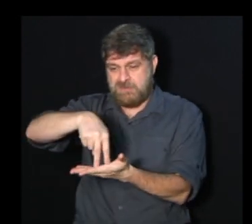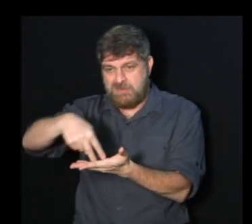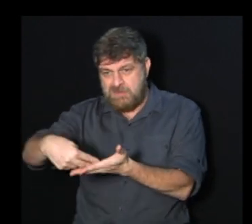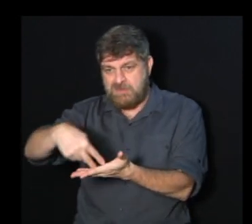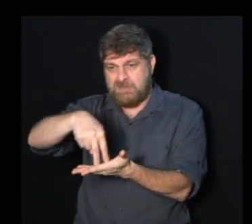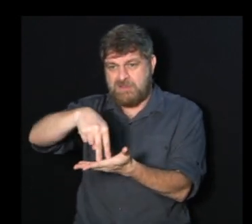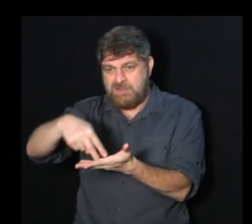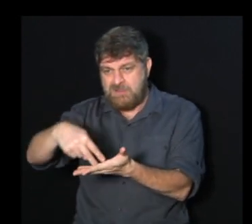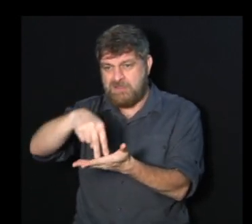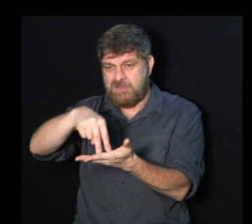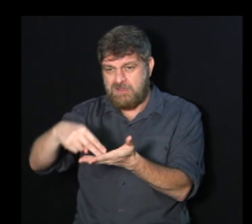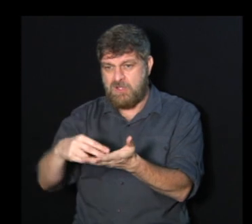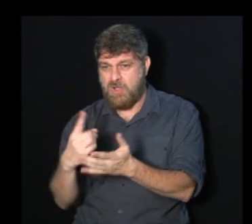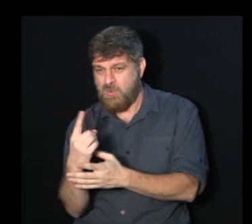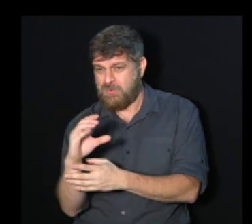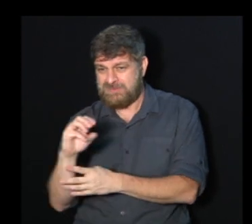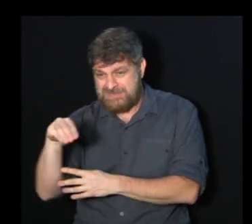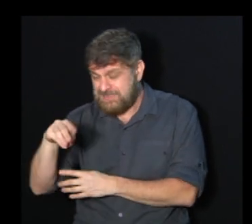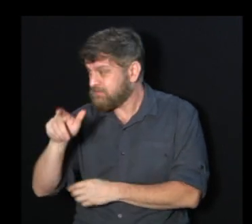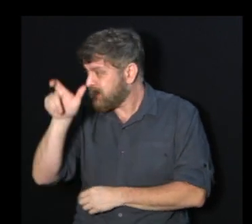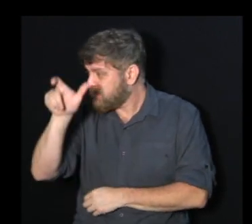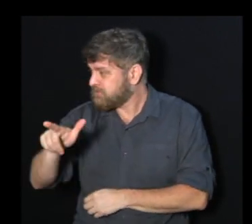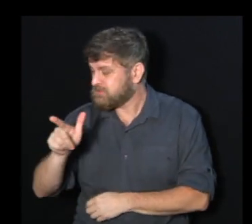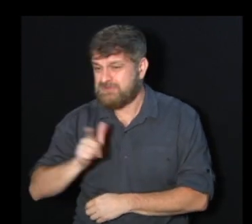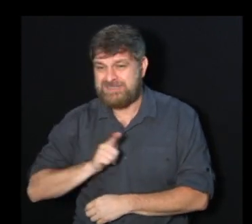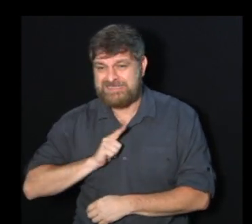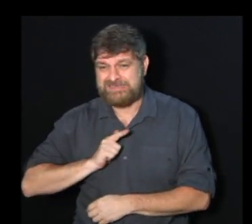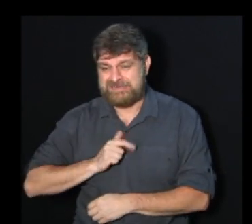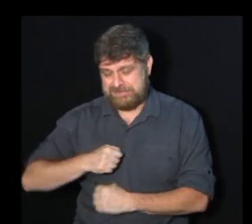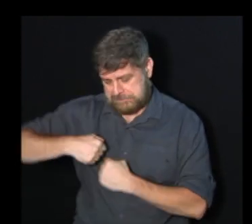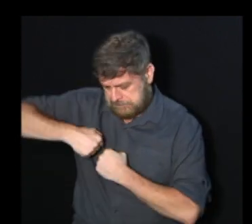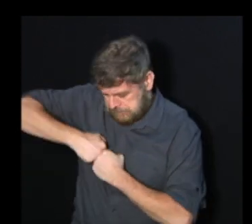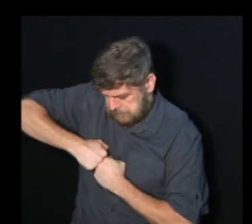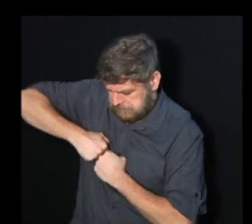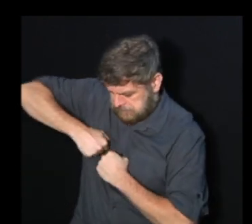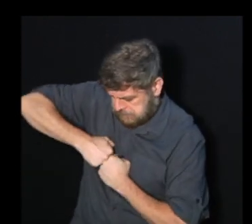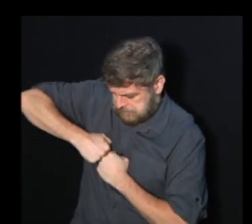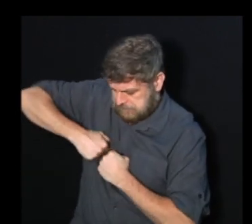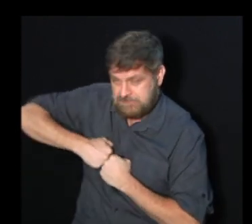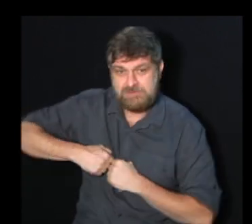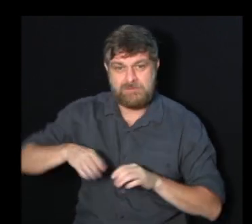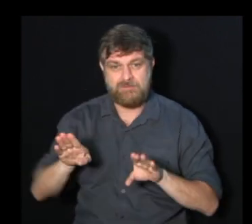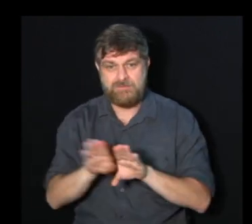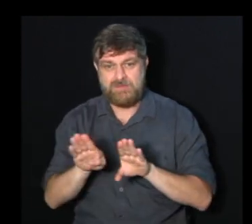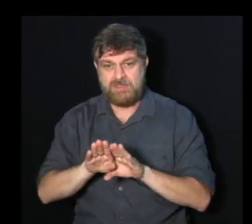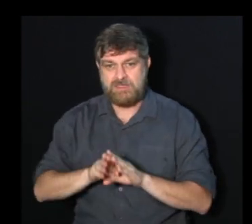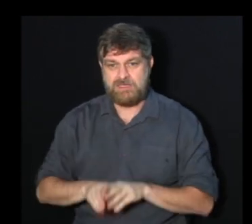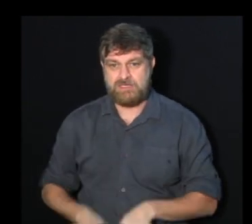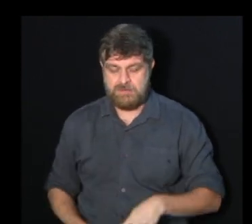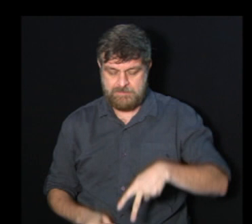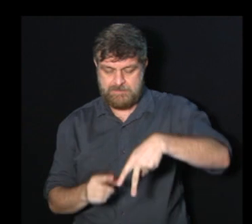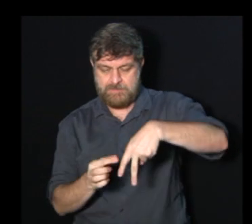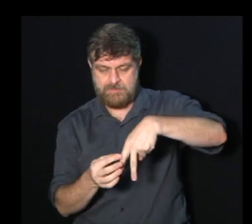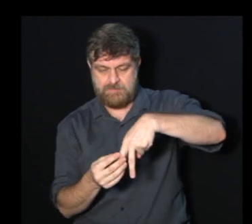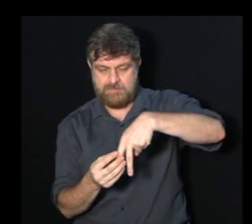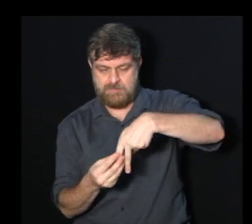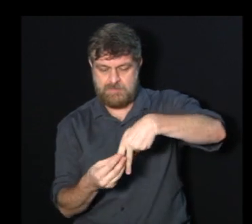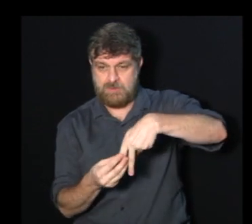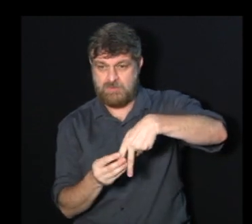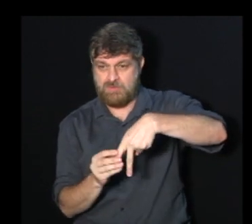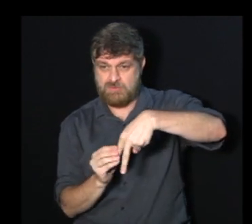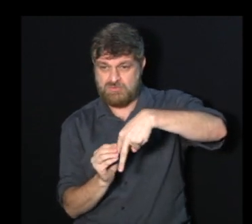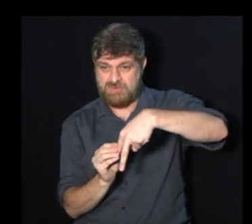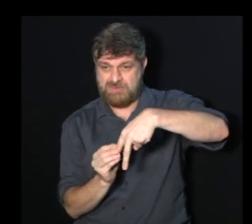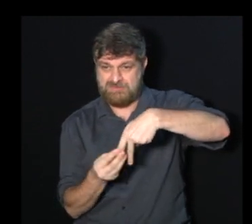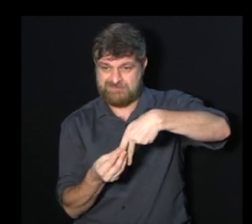centímetro a pessoa tende a ter uma sobrecarga maior na articulação também. E o desvio anatômico do joelho, que é o varo e valgo, que eu vou explicar um pouquinho